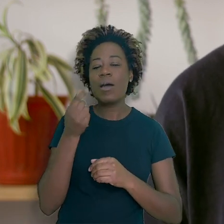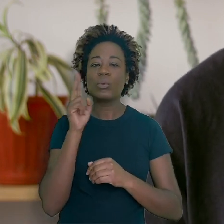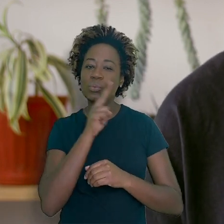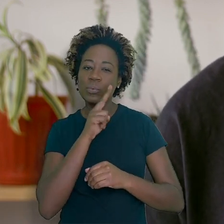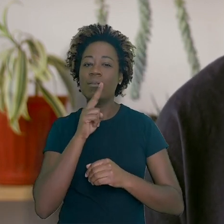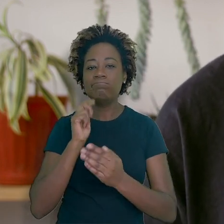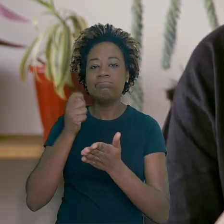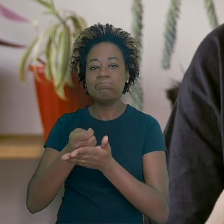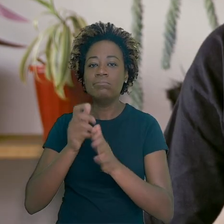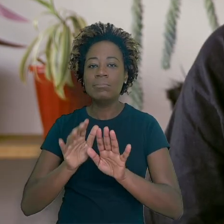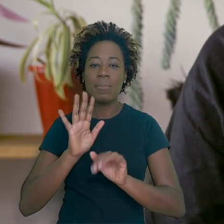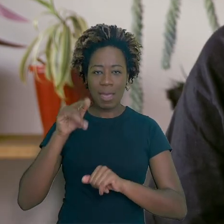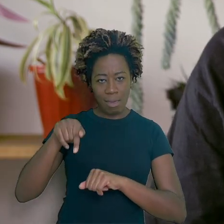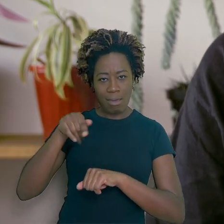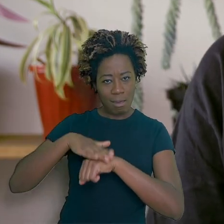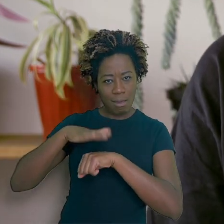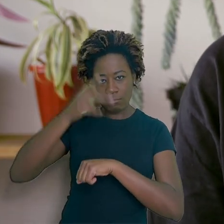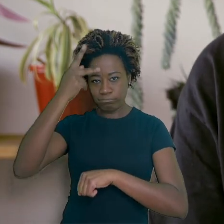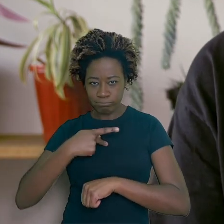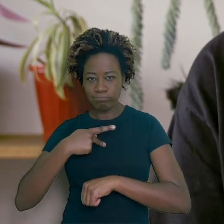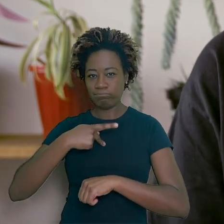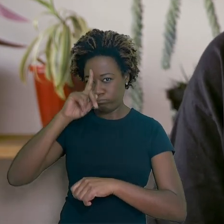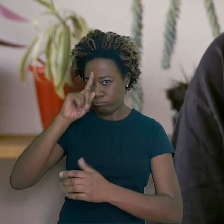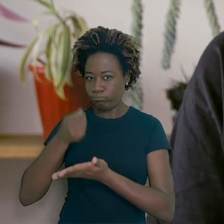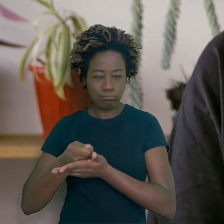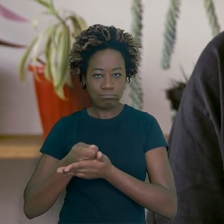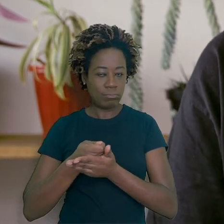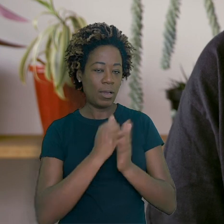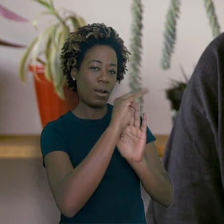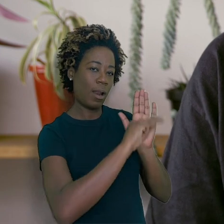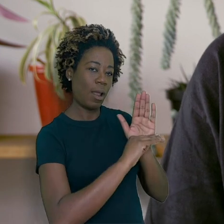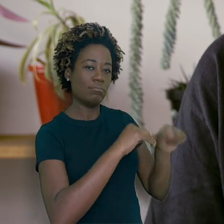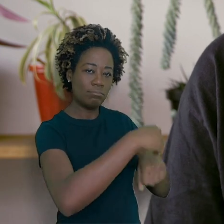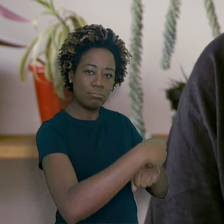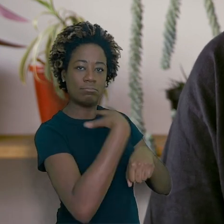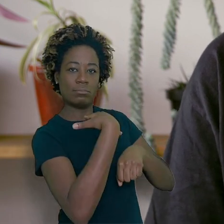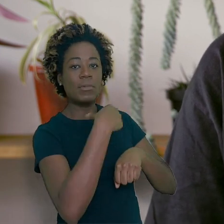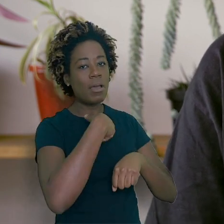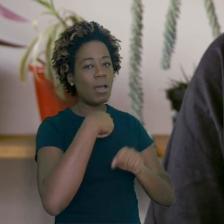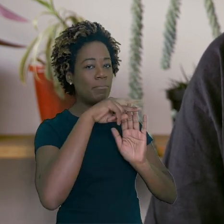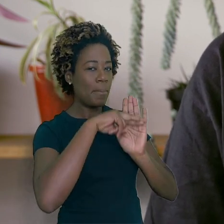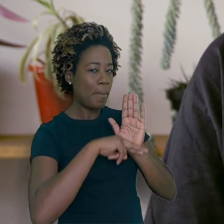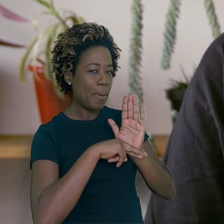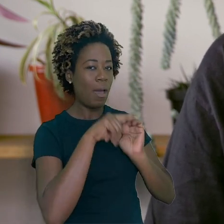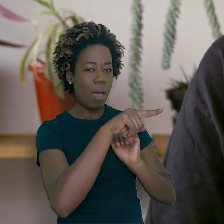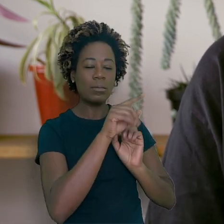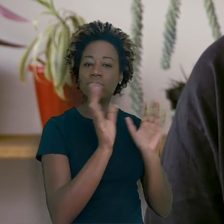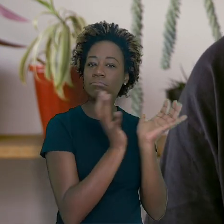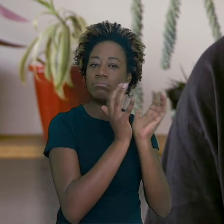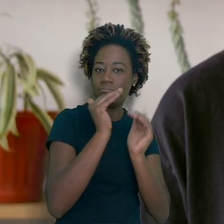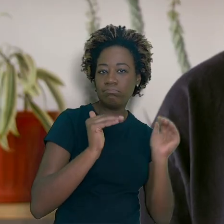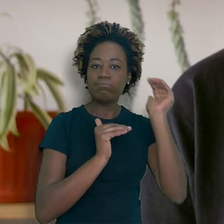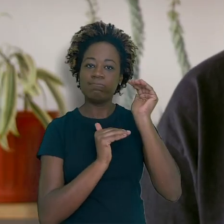para algum tipo de emergência. Mas ele, de forma absoluta, precisa seguir um conjunto de orientações e ou regras passada pela produção que